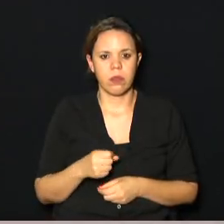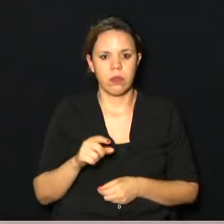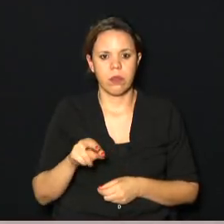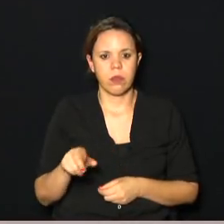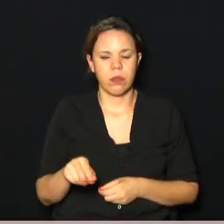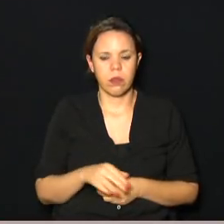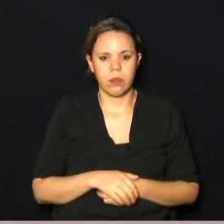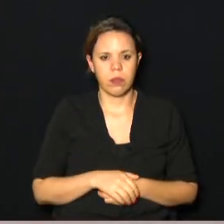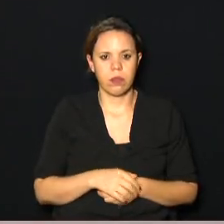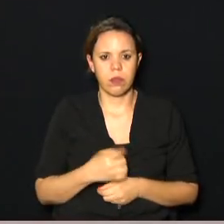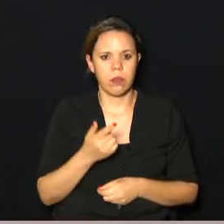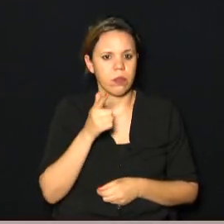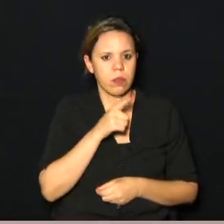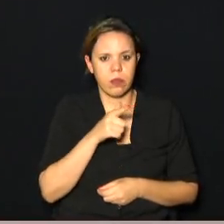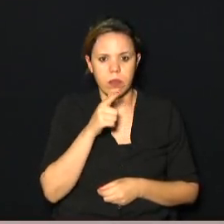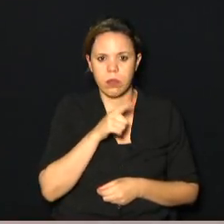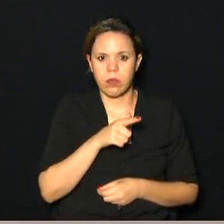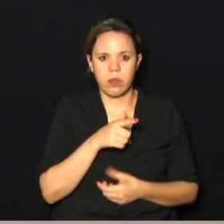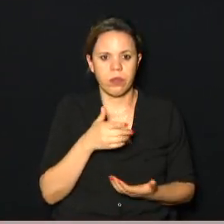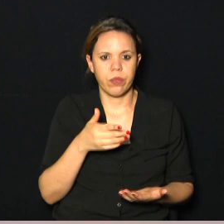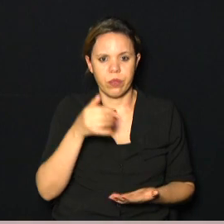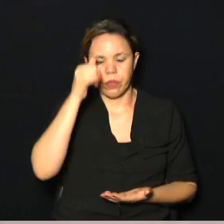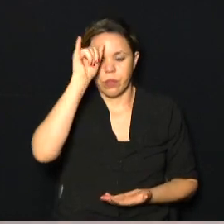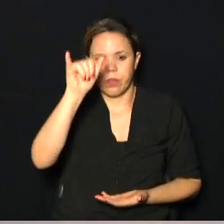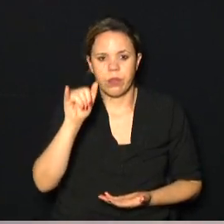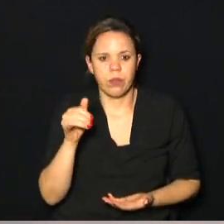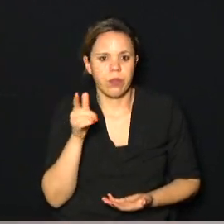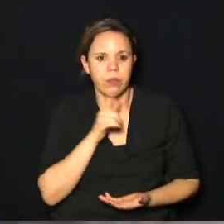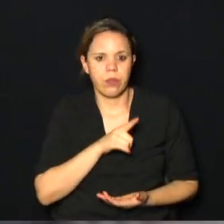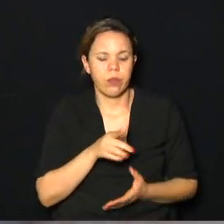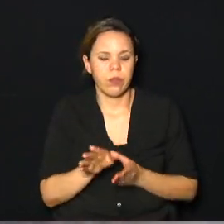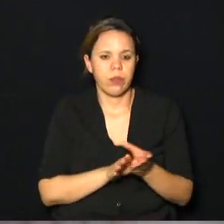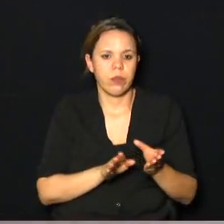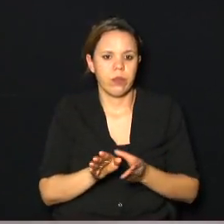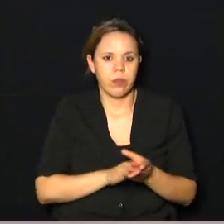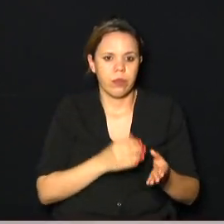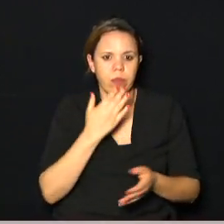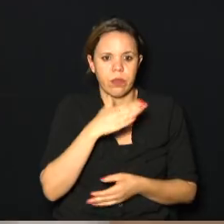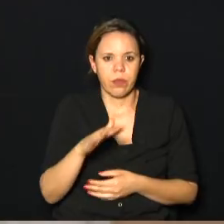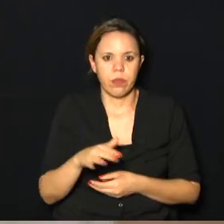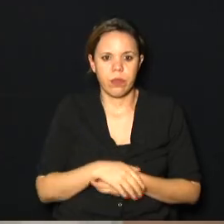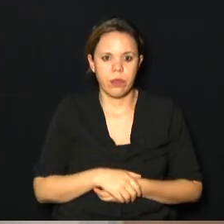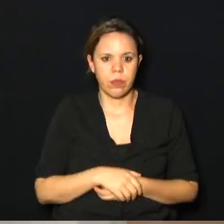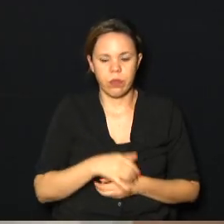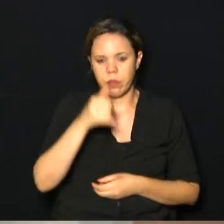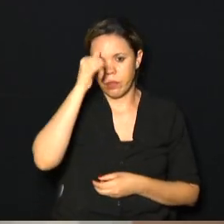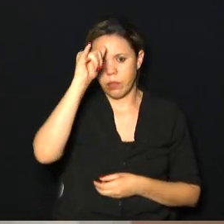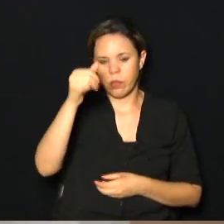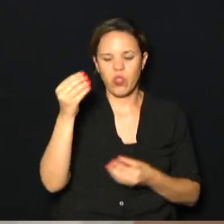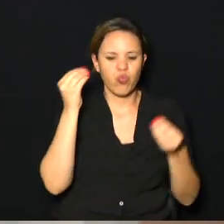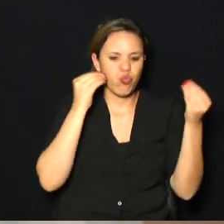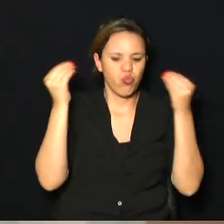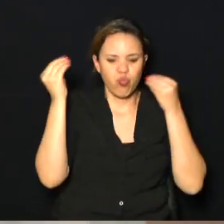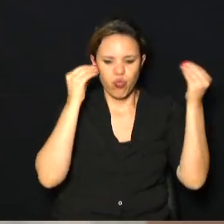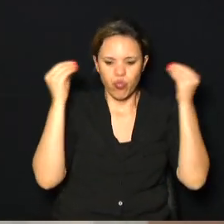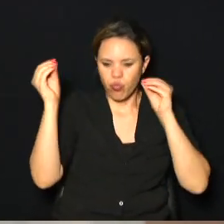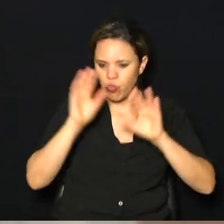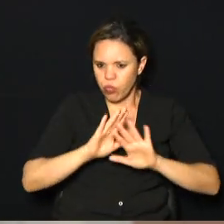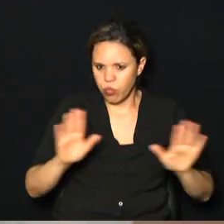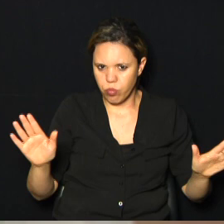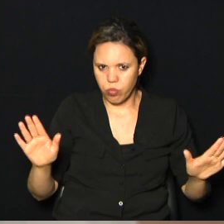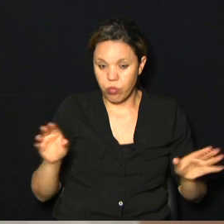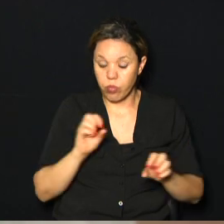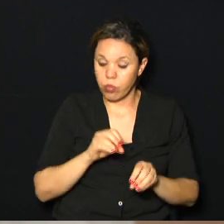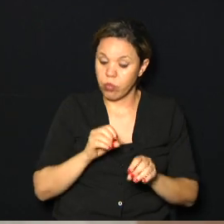irmãozinho, né? Uma coisa que a gente não consegue restringir, o que a gente consegue é orientar a criança que evite ficar beijando,